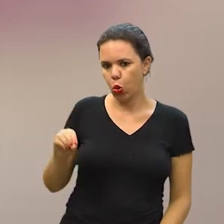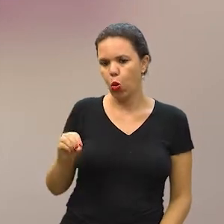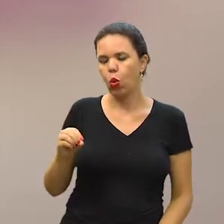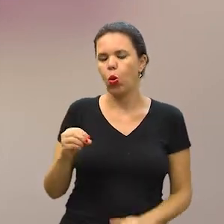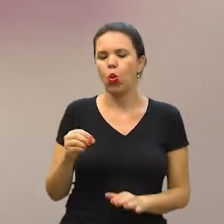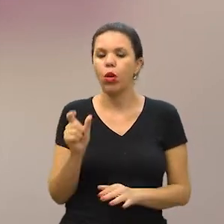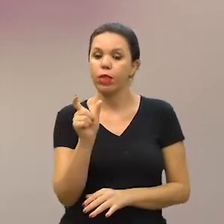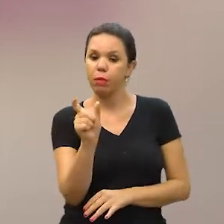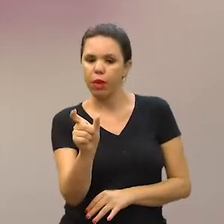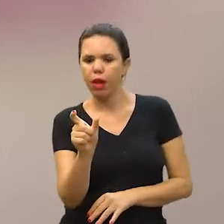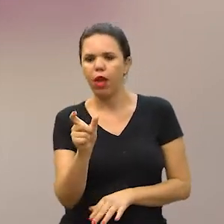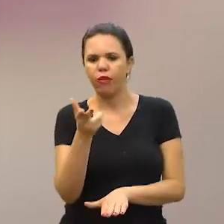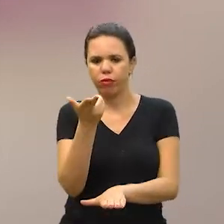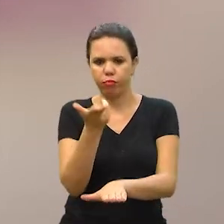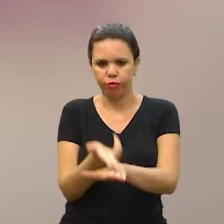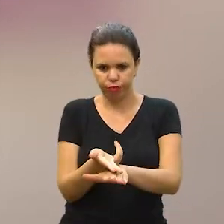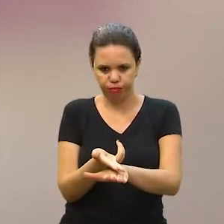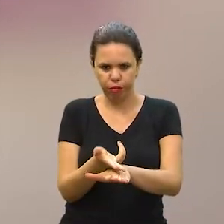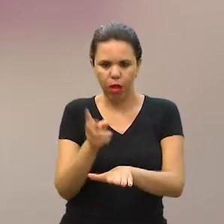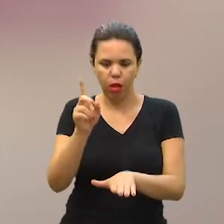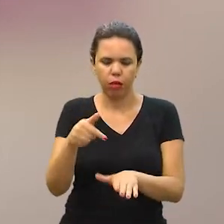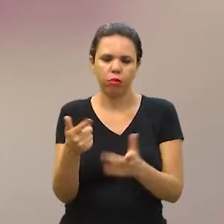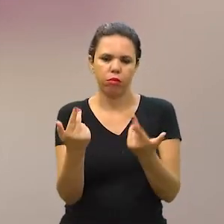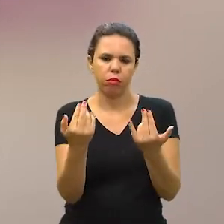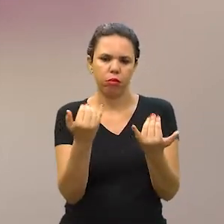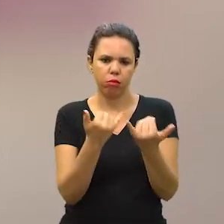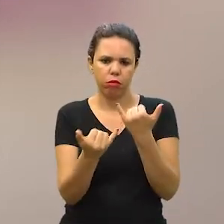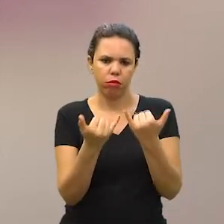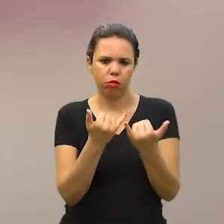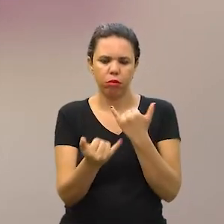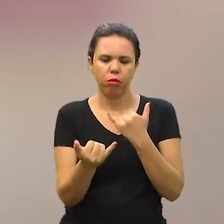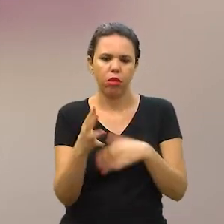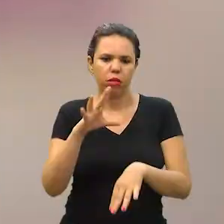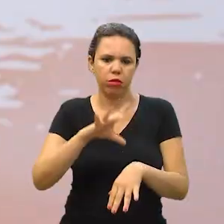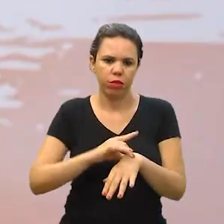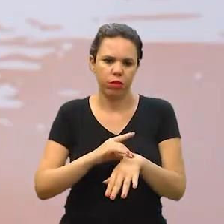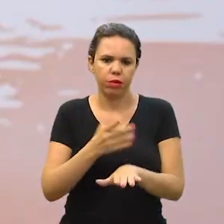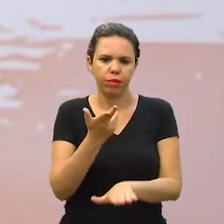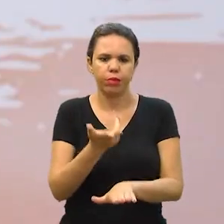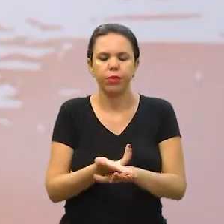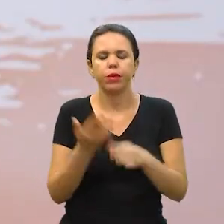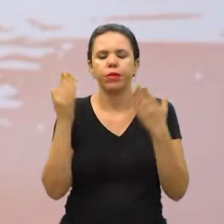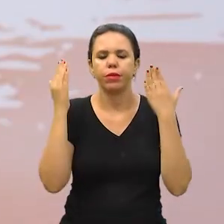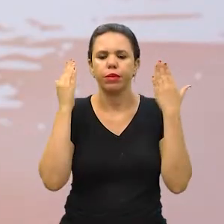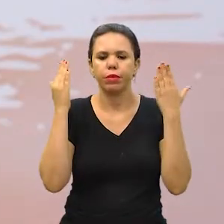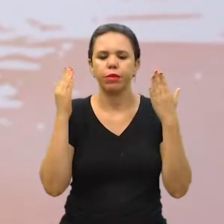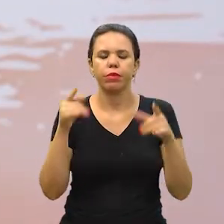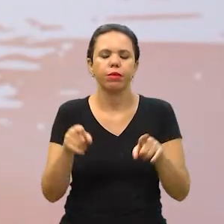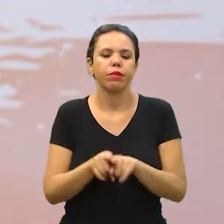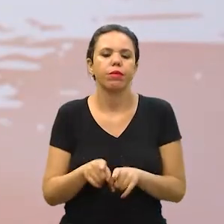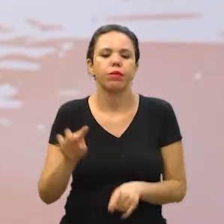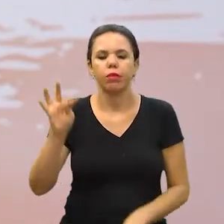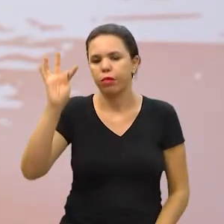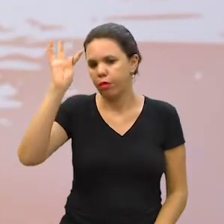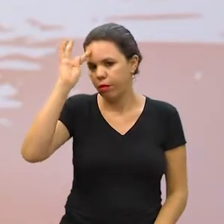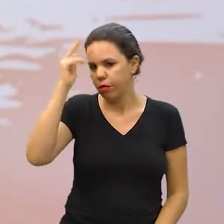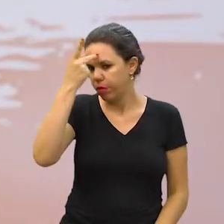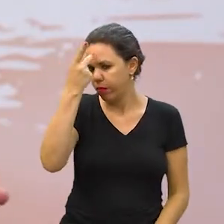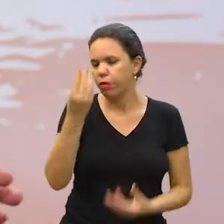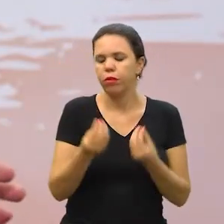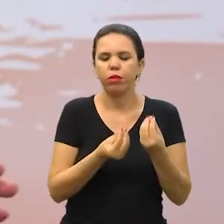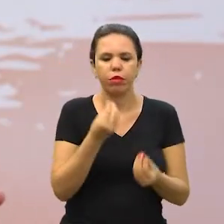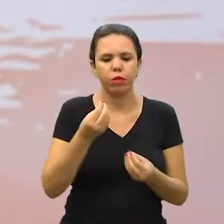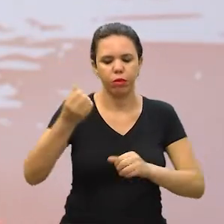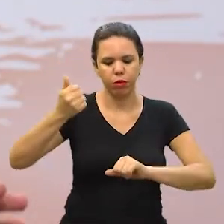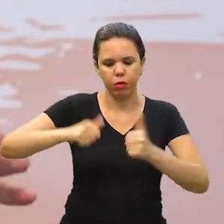nome transtorno na psiquiatria é como se fosse o equivalente a doenças na psiquiatria. E quando a gente fala aí do TDAH, como